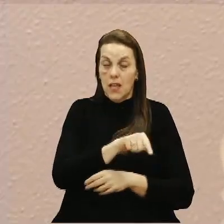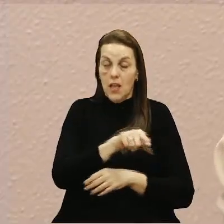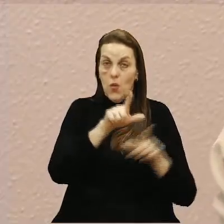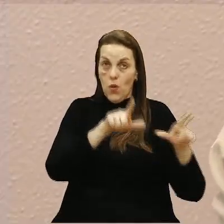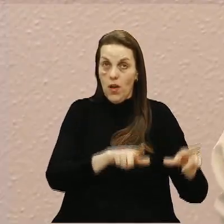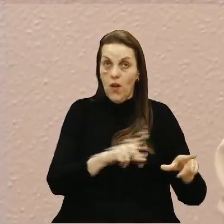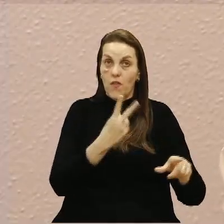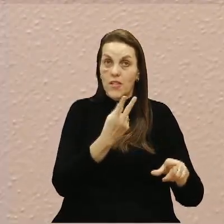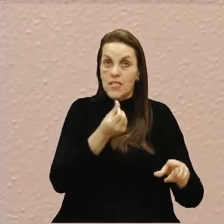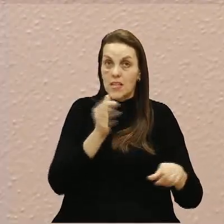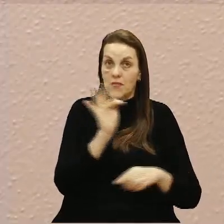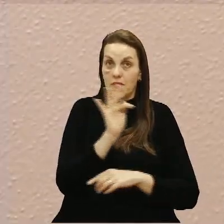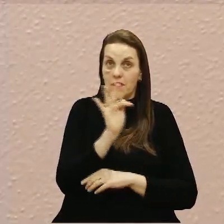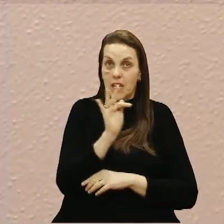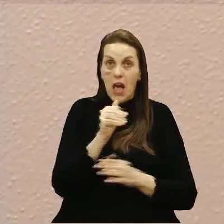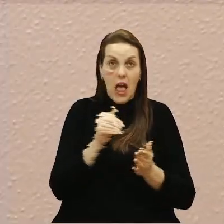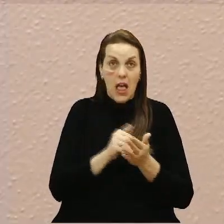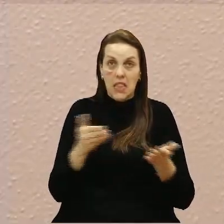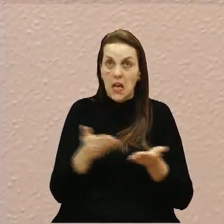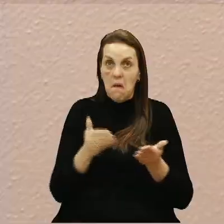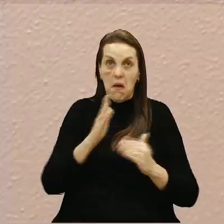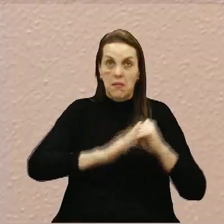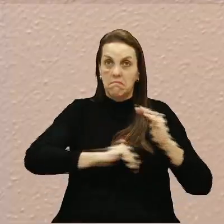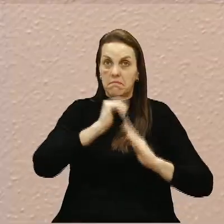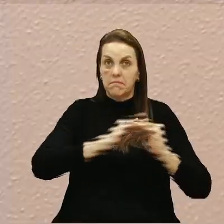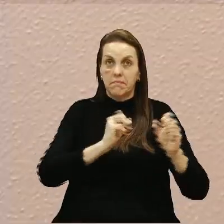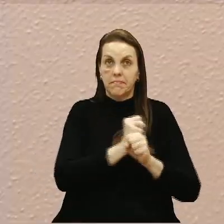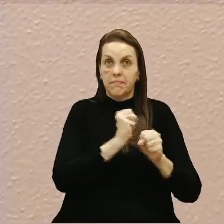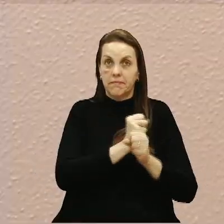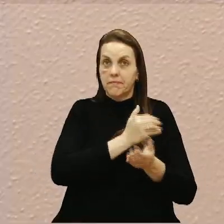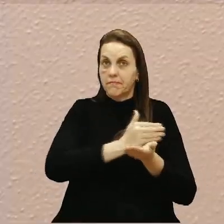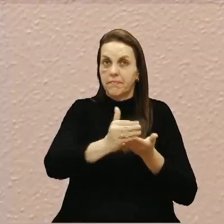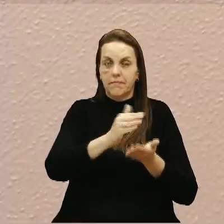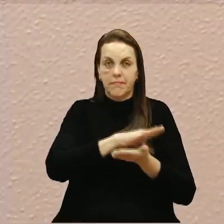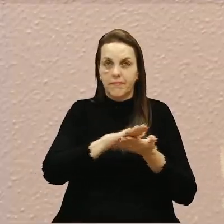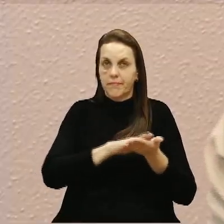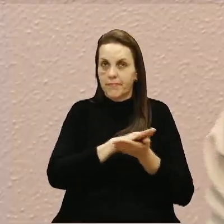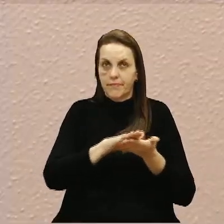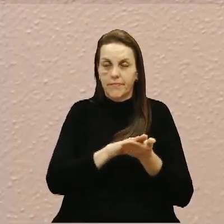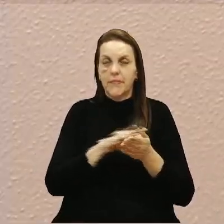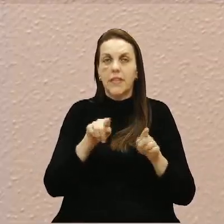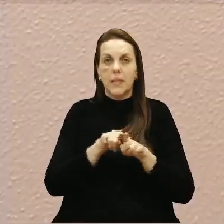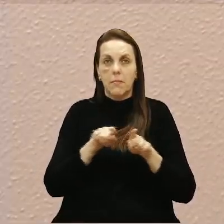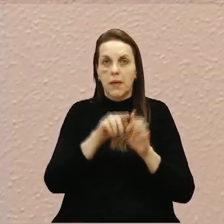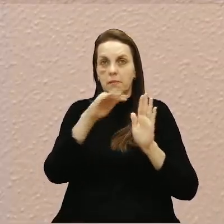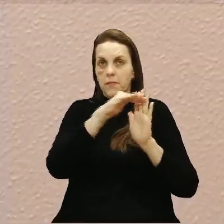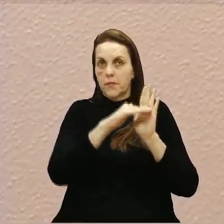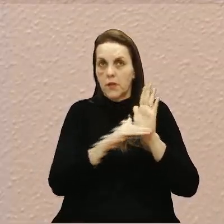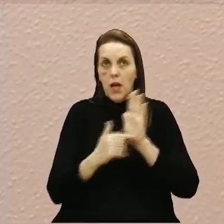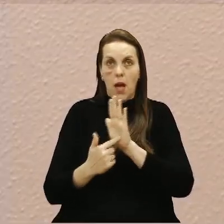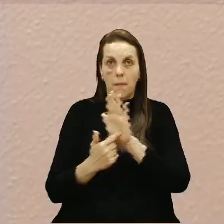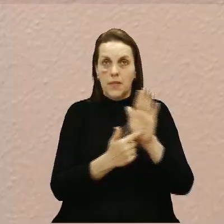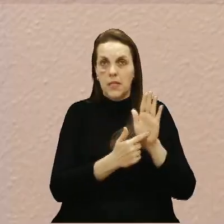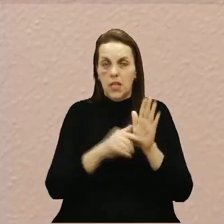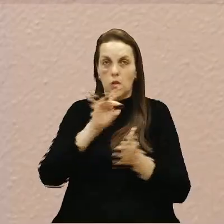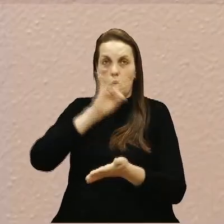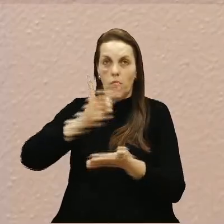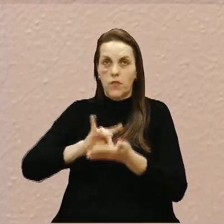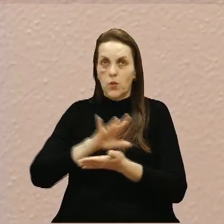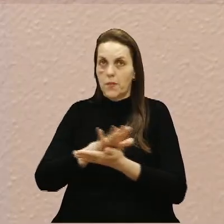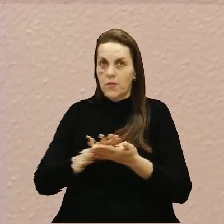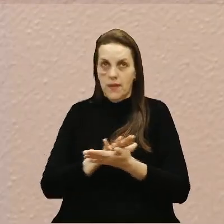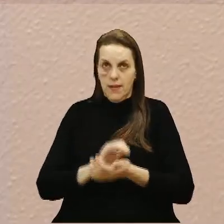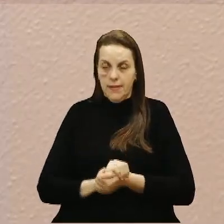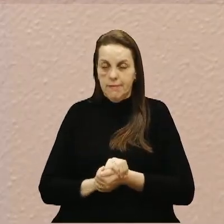ano, e até o momento a construção das moradias não foi iniciada. E o cronograma não foi apresentado, pelo menos não oficialmente.